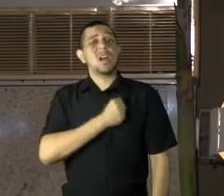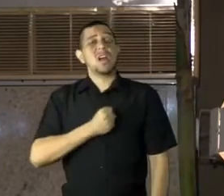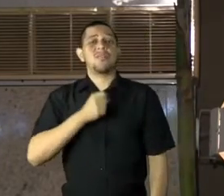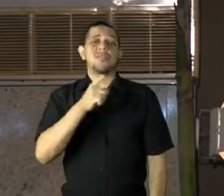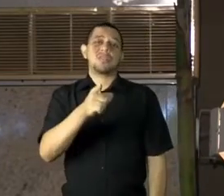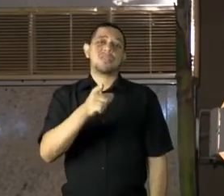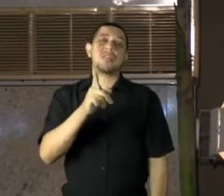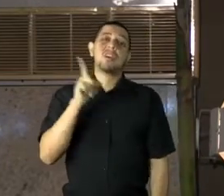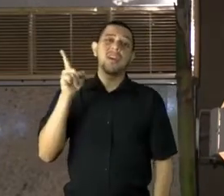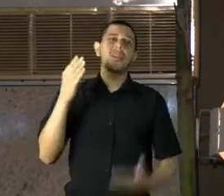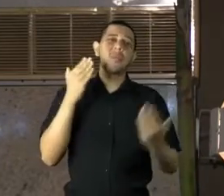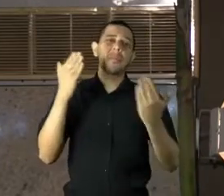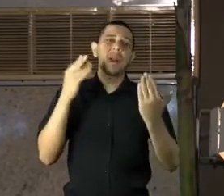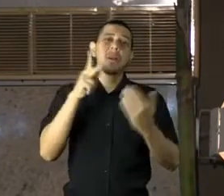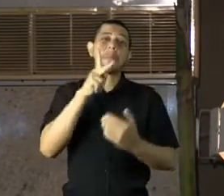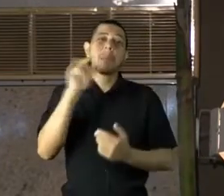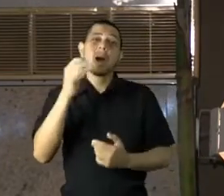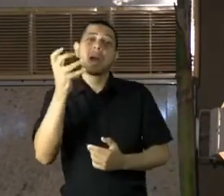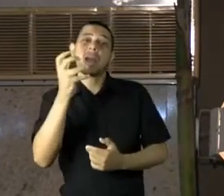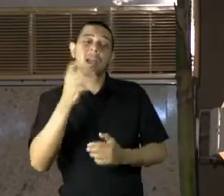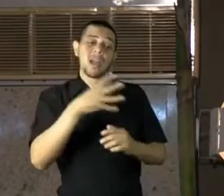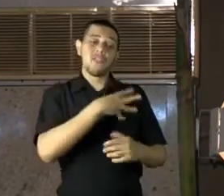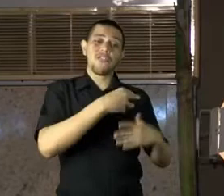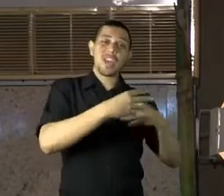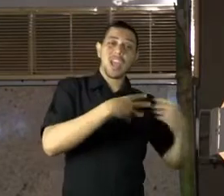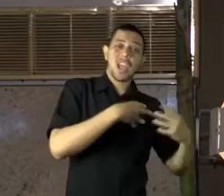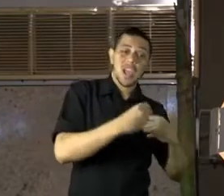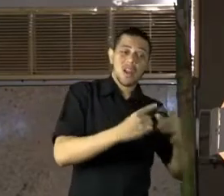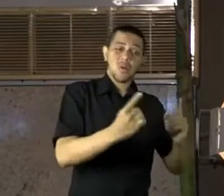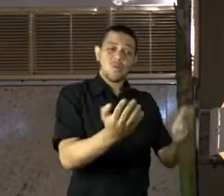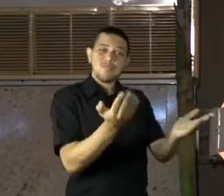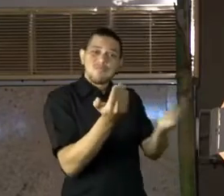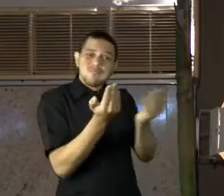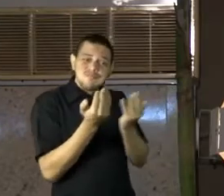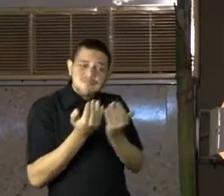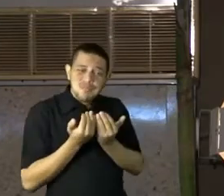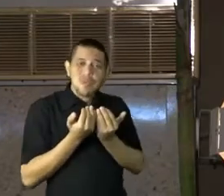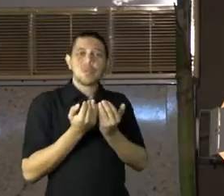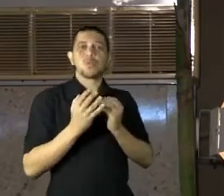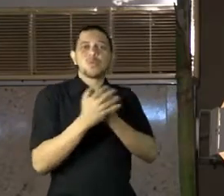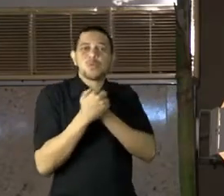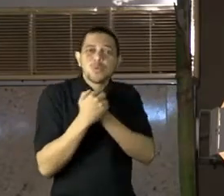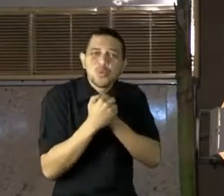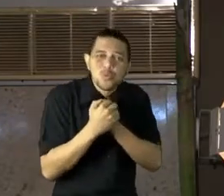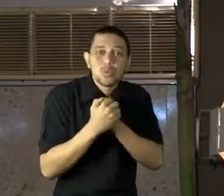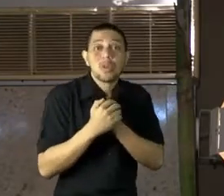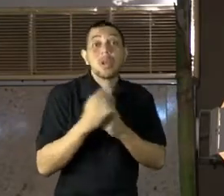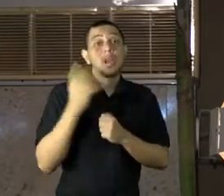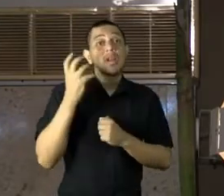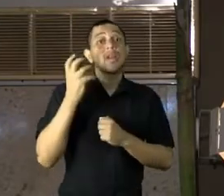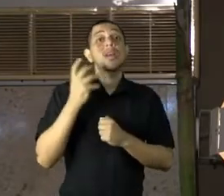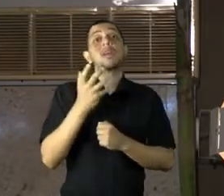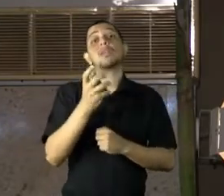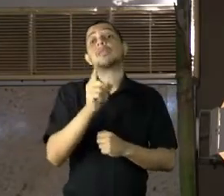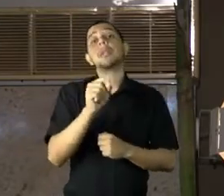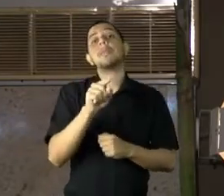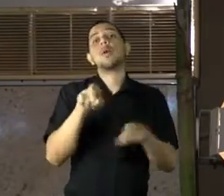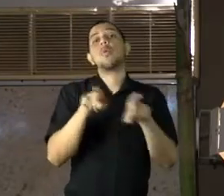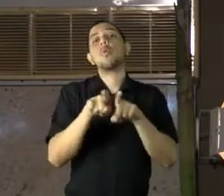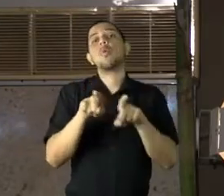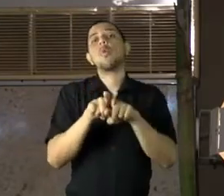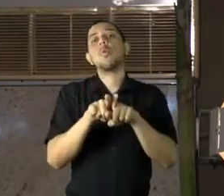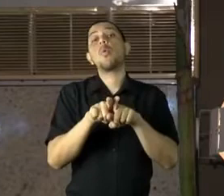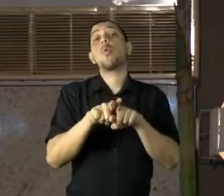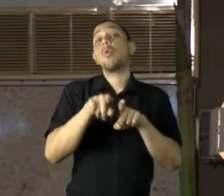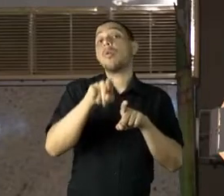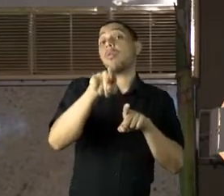os seus filhos ele deseja que você viva que você tenha a vida eterna que você experimente a alegria e felicidade que você saia da